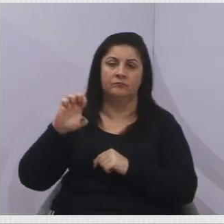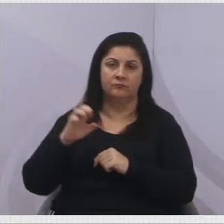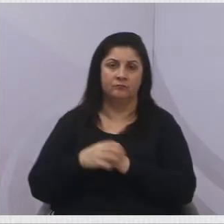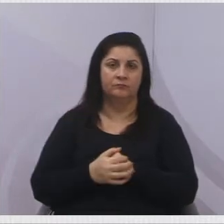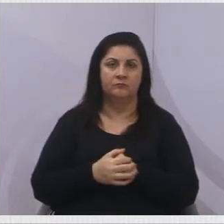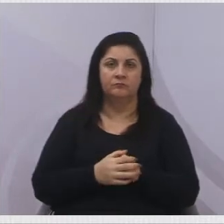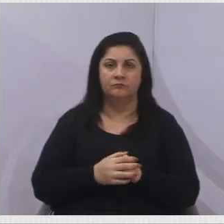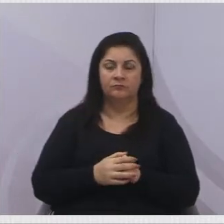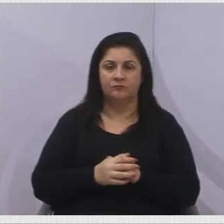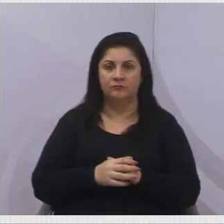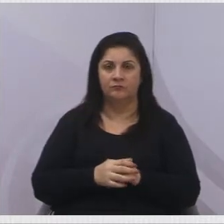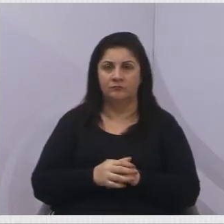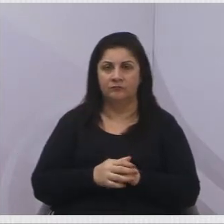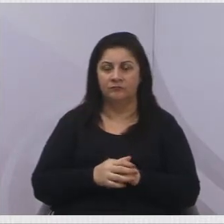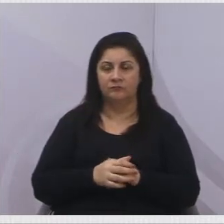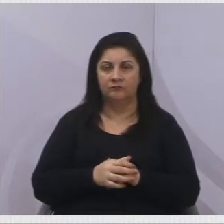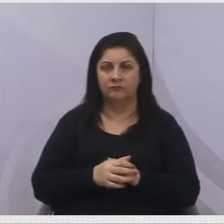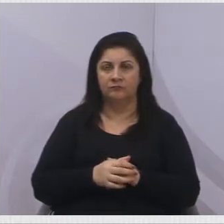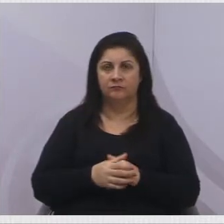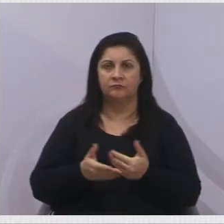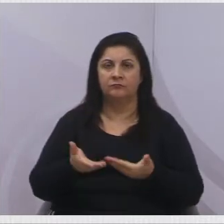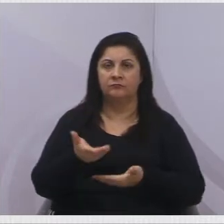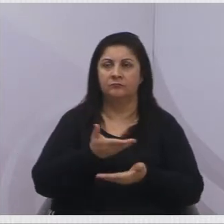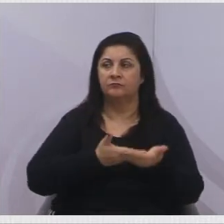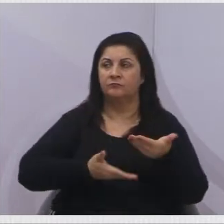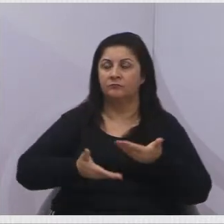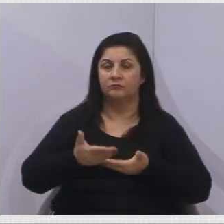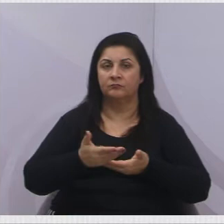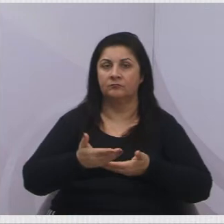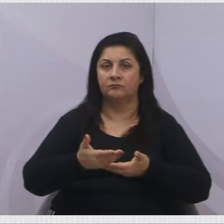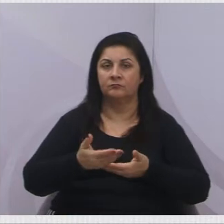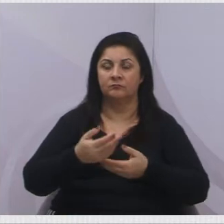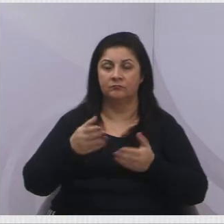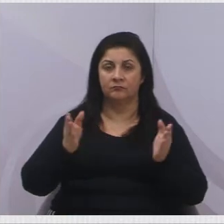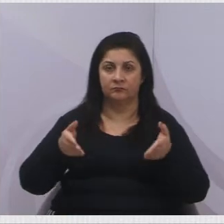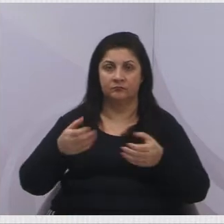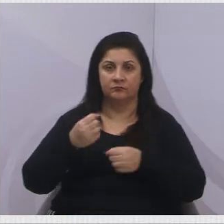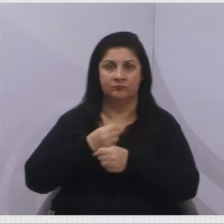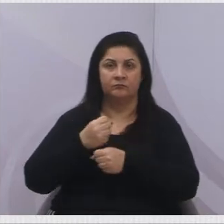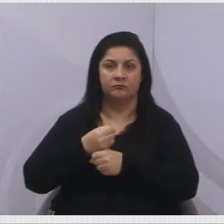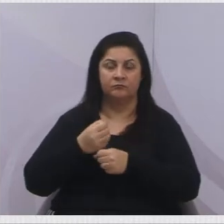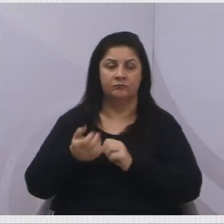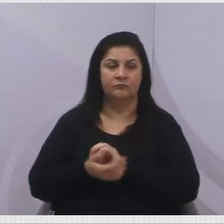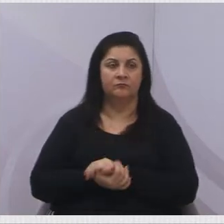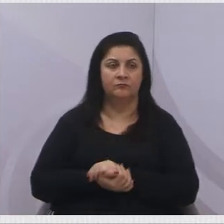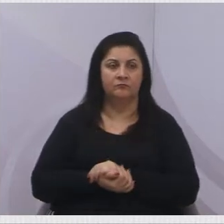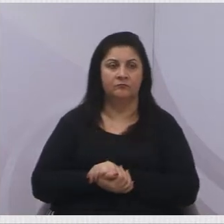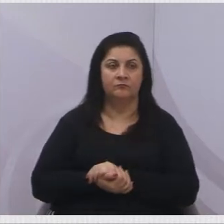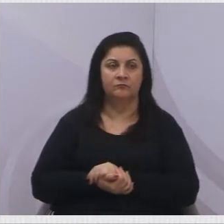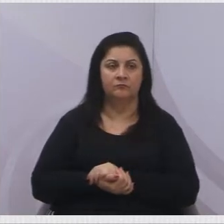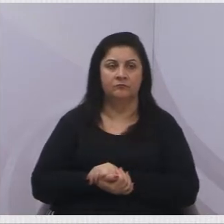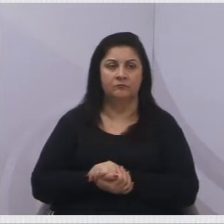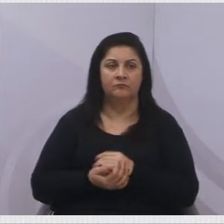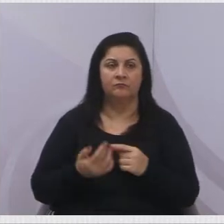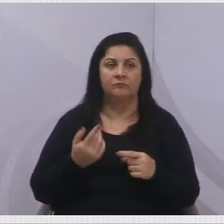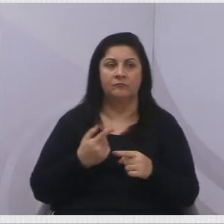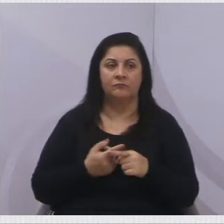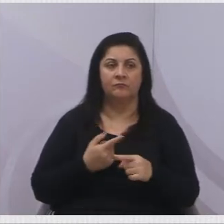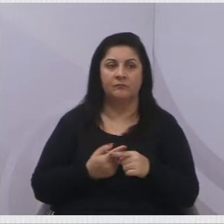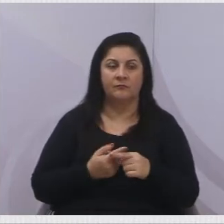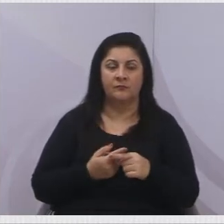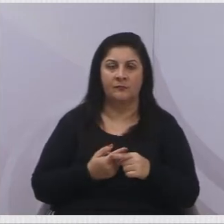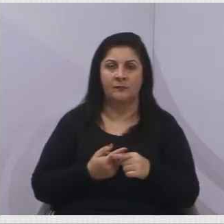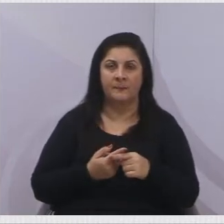expressiva desses atendimentos domiciliares em 2021. E a explicação é a mesma que